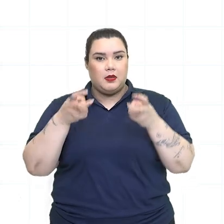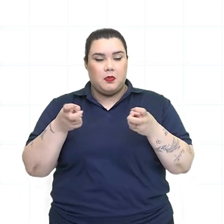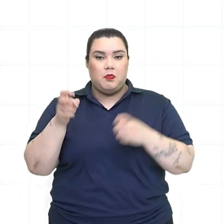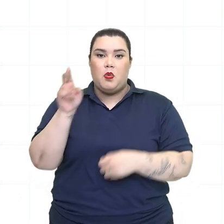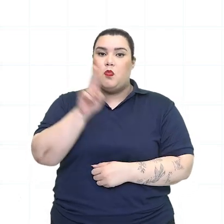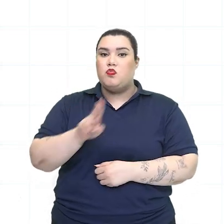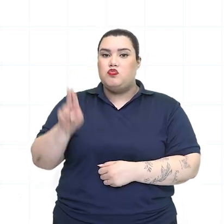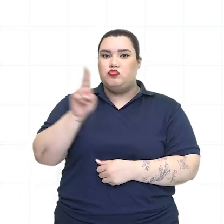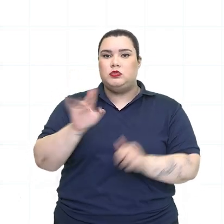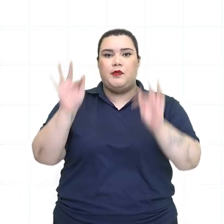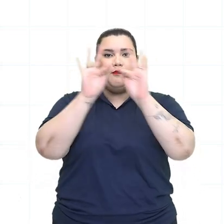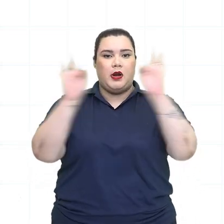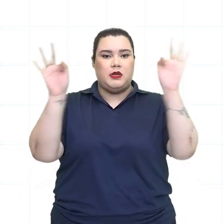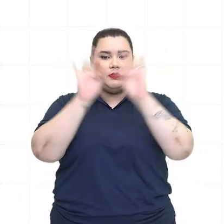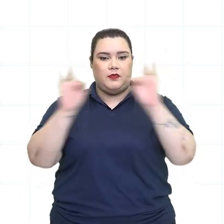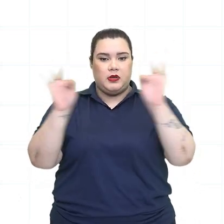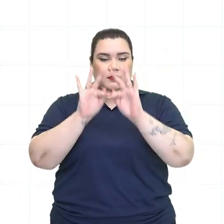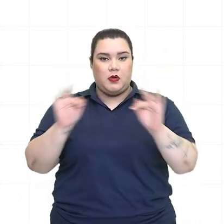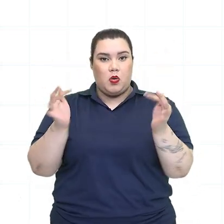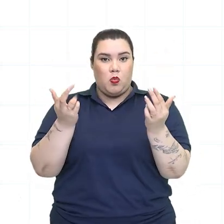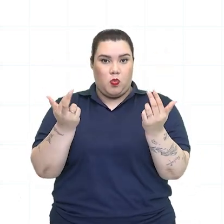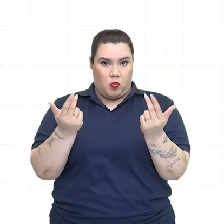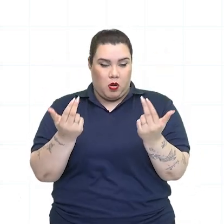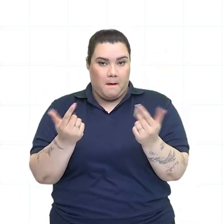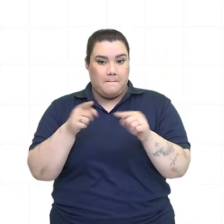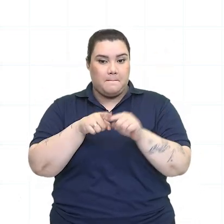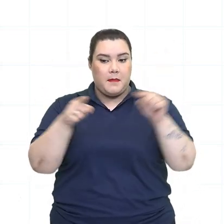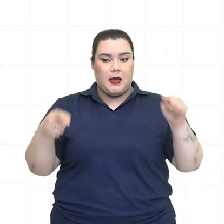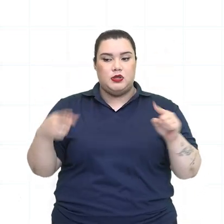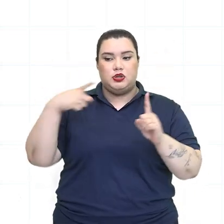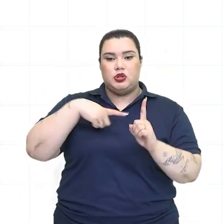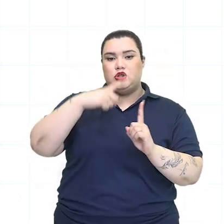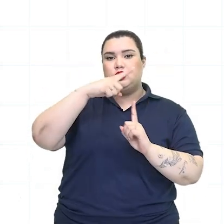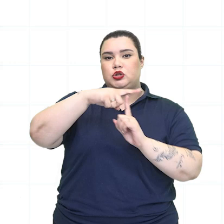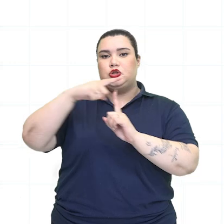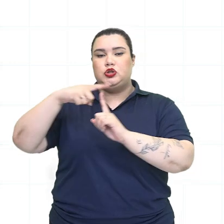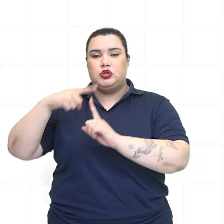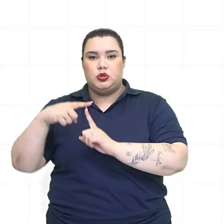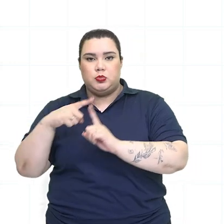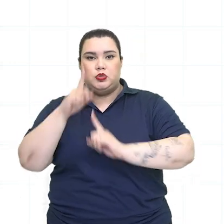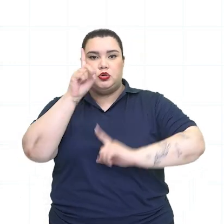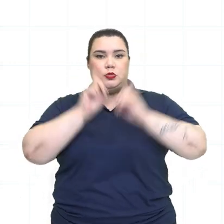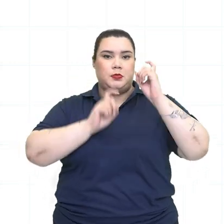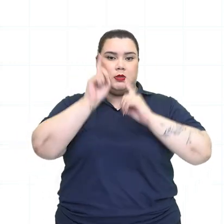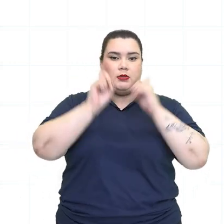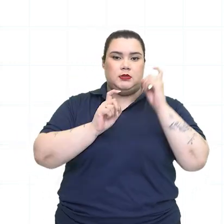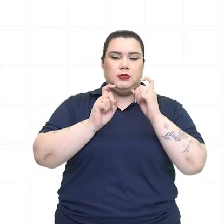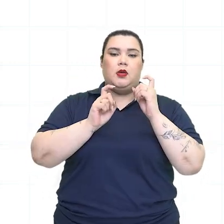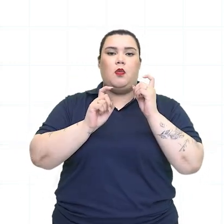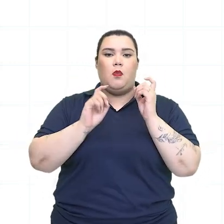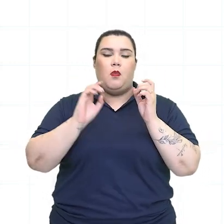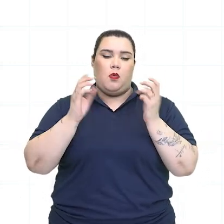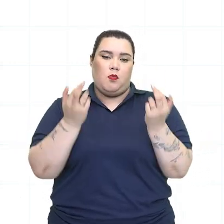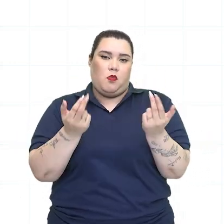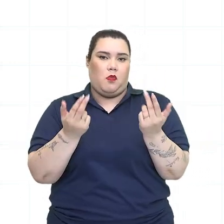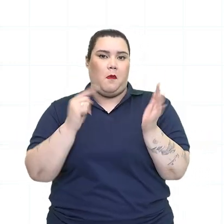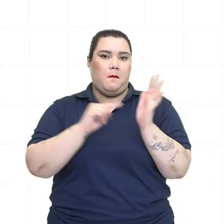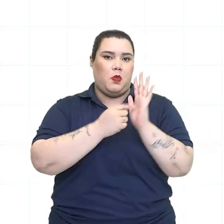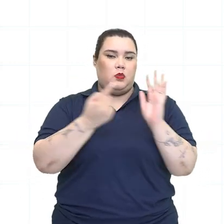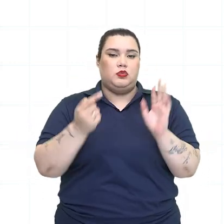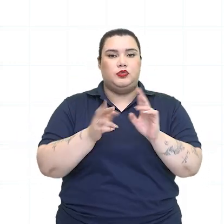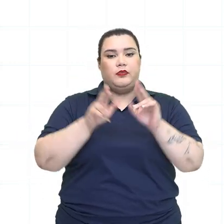mesma expressão com formas diferentes, né, de anunciar. Então, veja que é uma